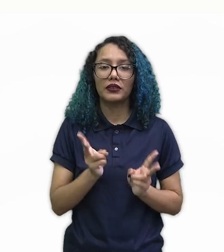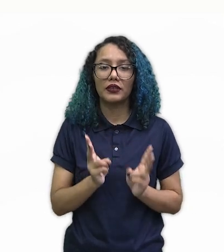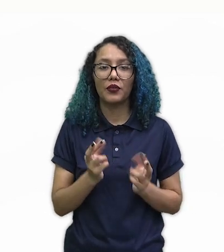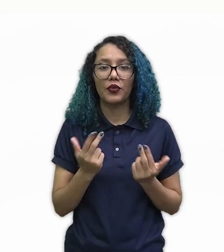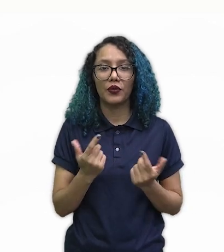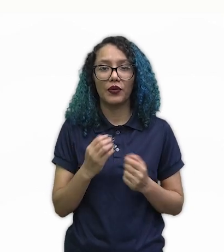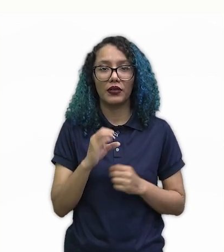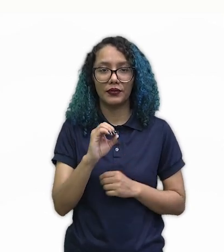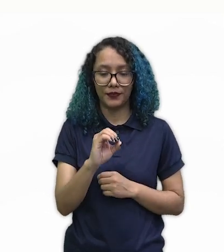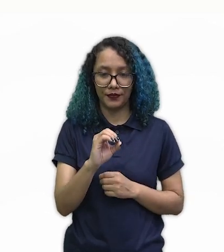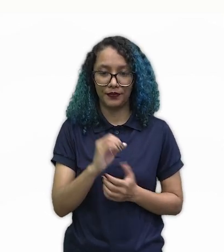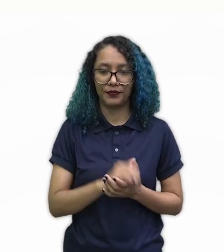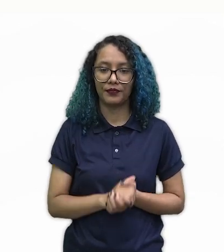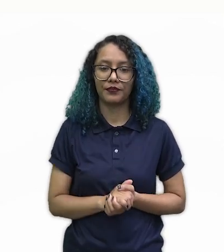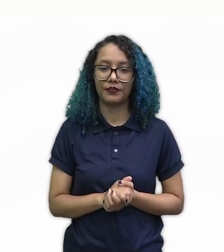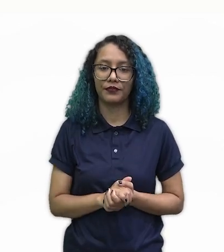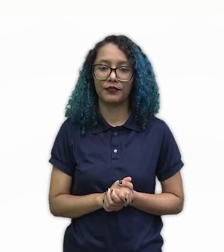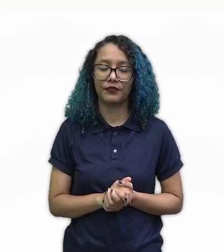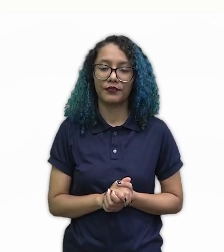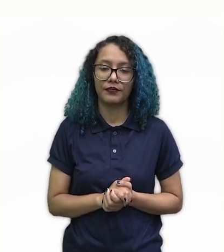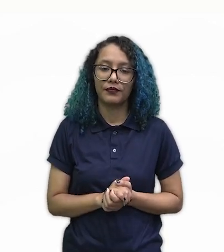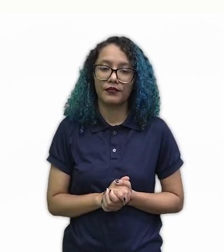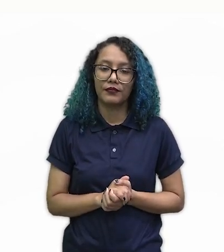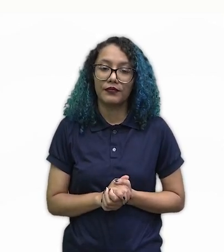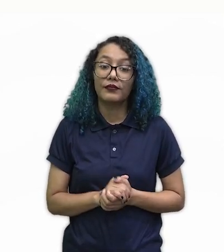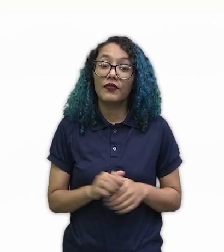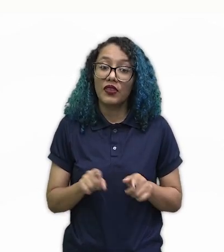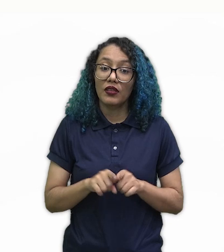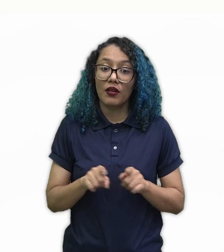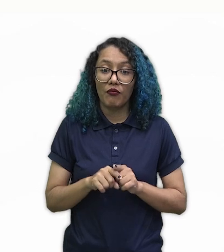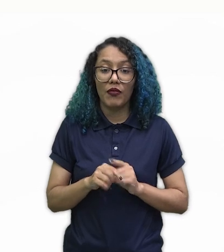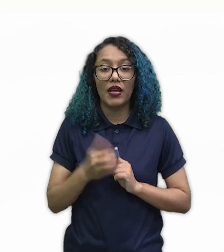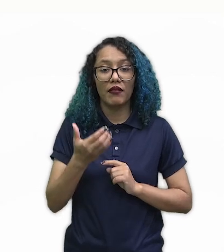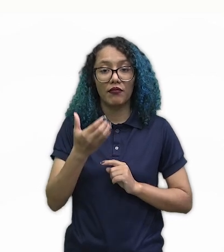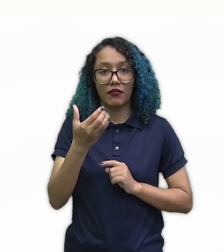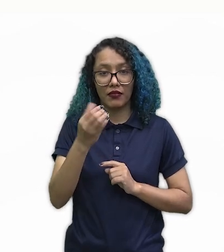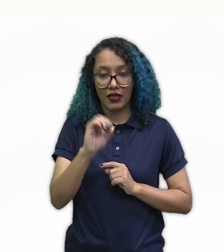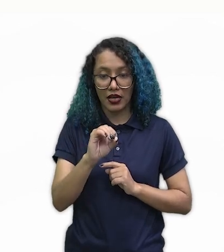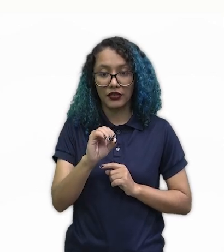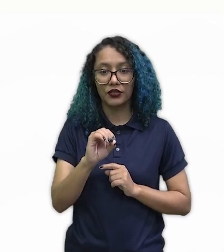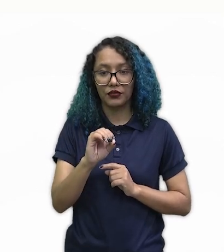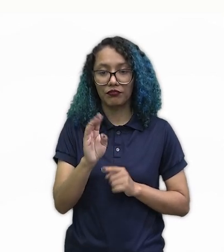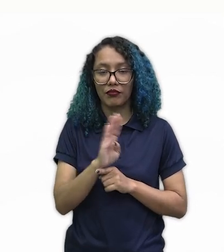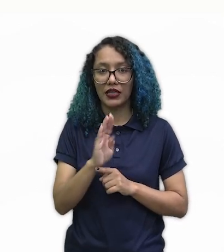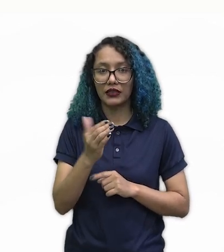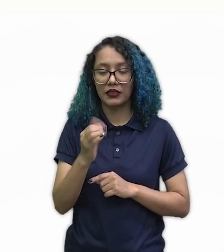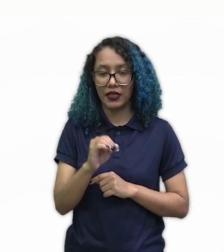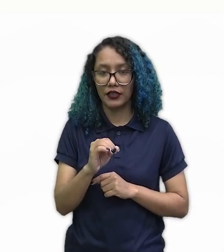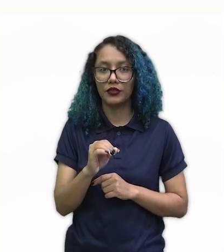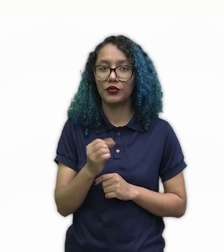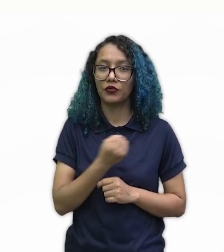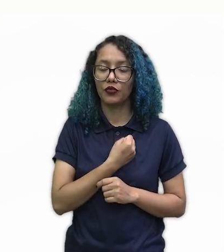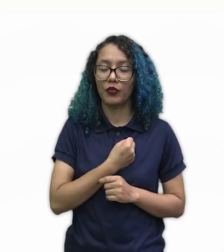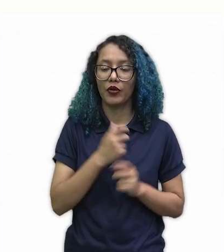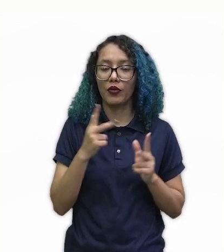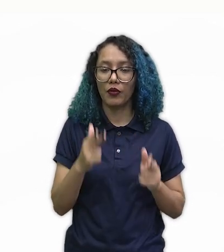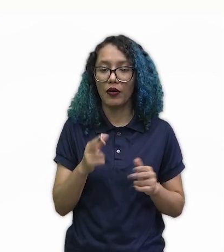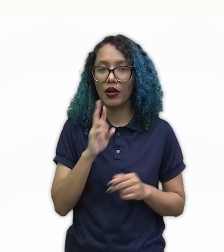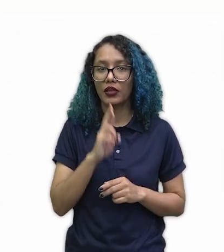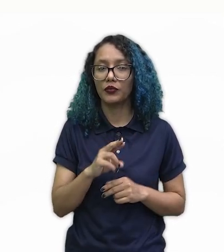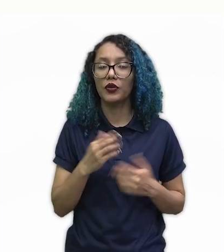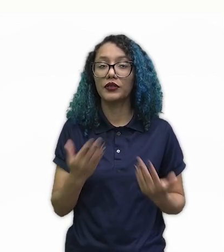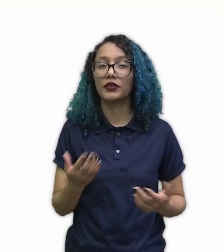ser igual a 0. E, finalmente, o log de 10 na base 10, como são dois valores iguais,